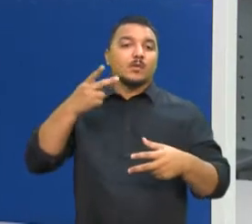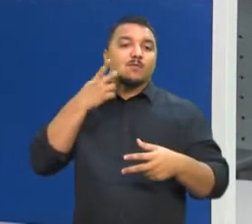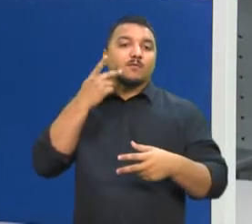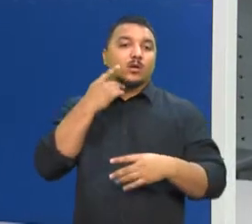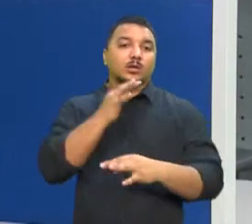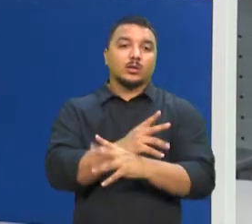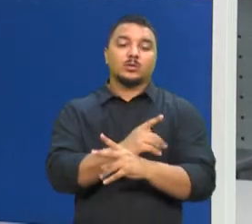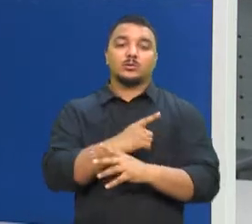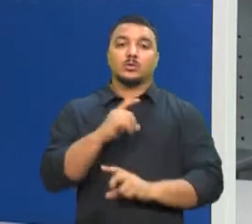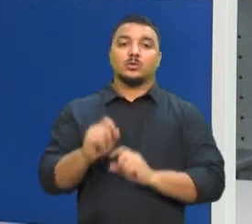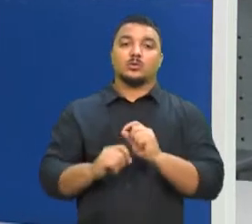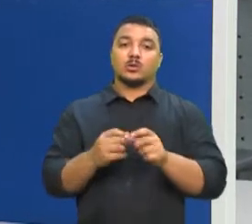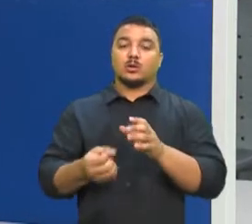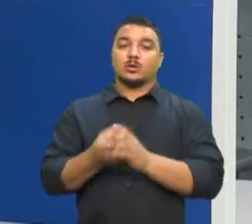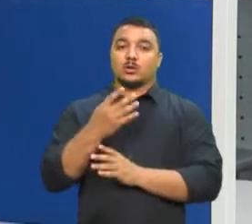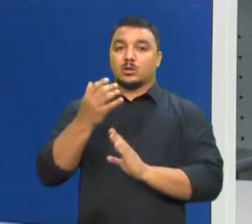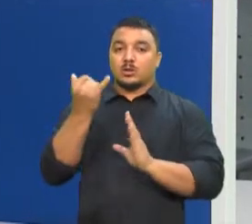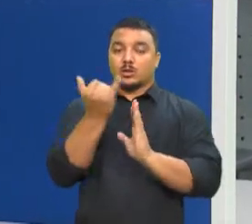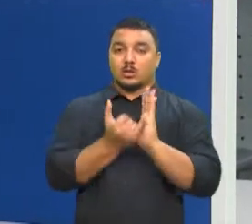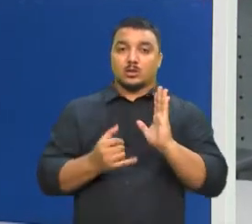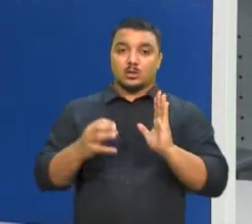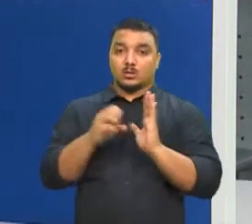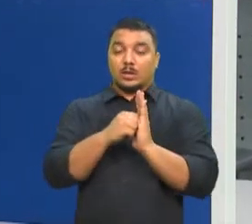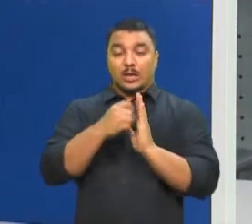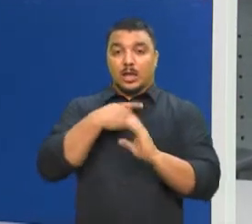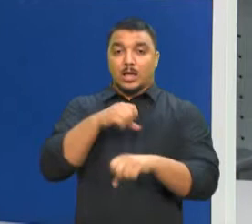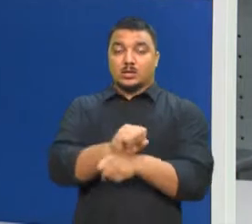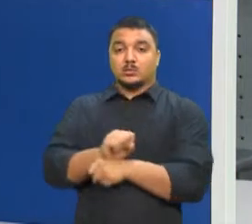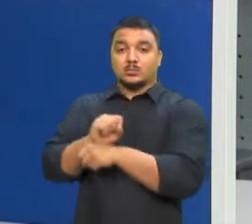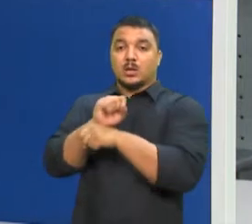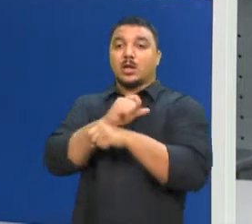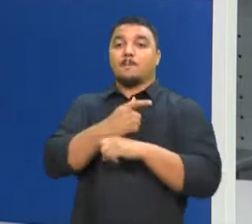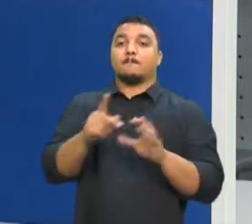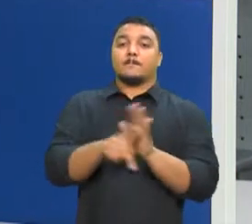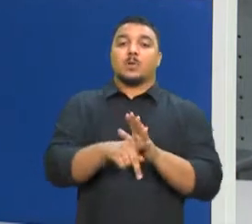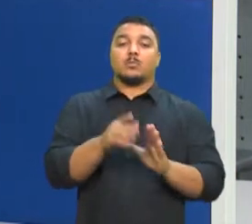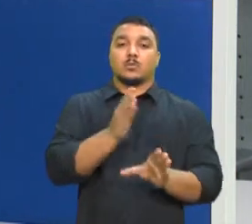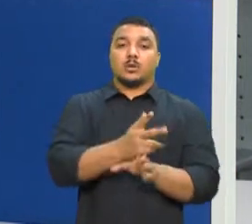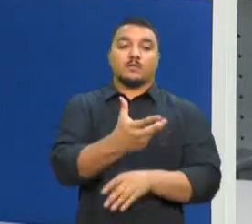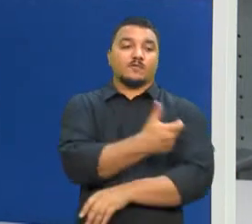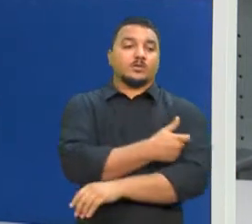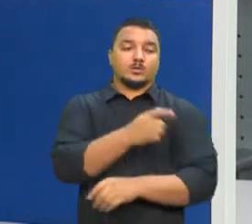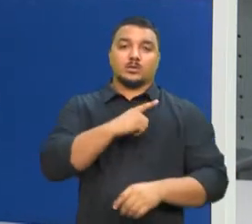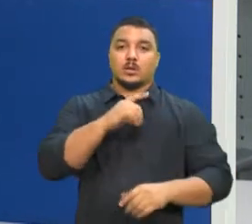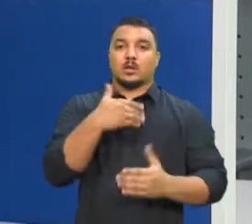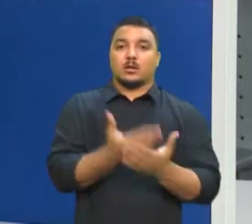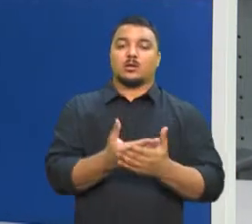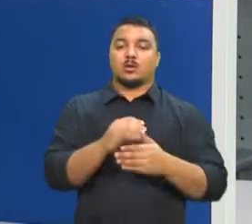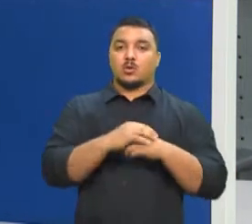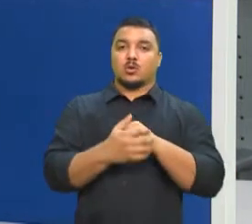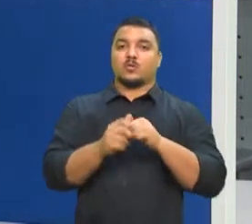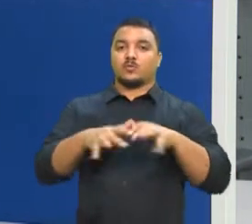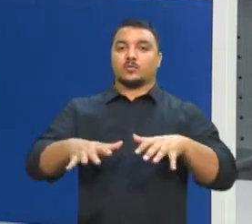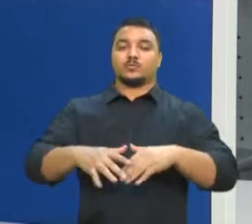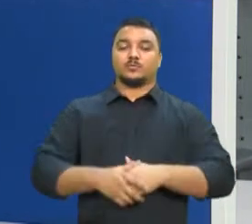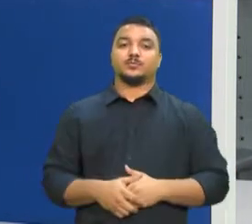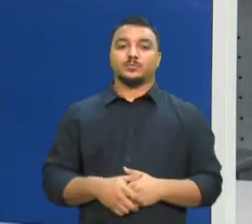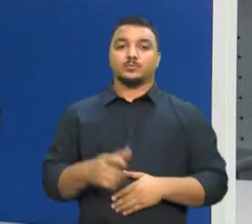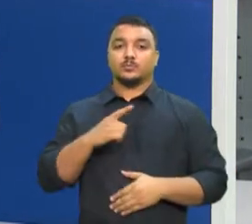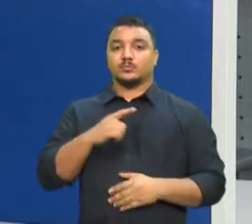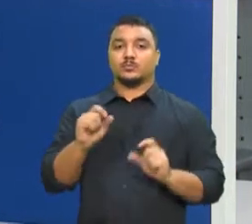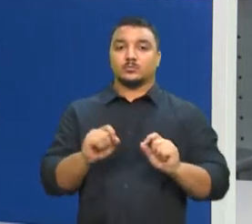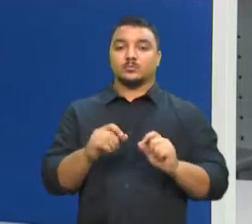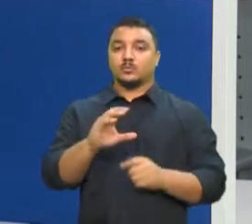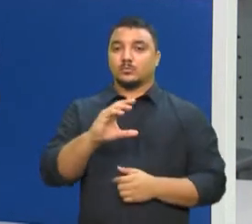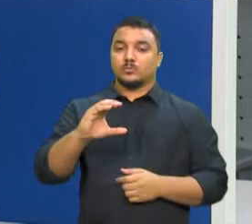projeto que cria cadastro para a lista de espera por sobras da vacina contra a Covid-19, a chamada Xepa.